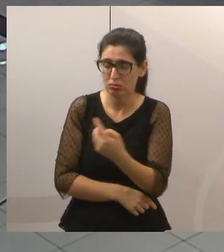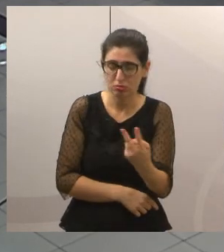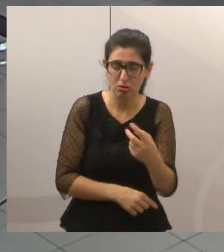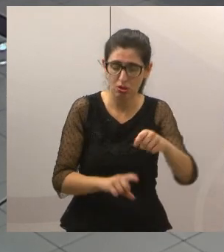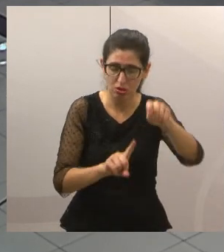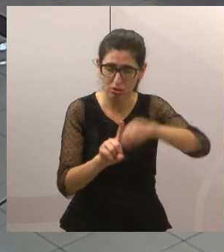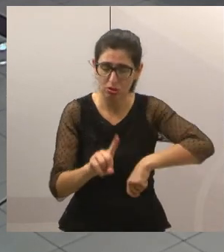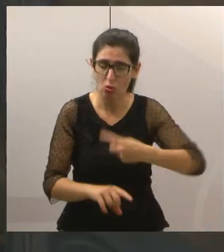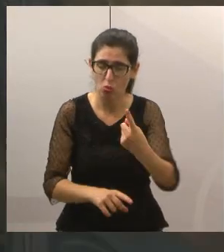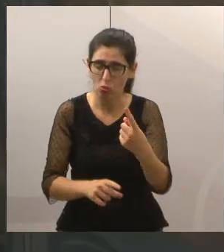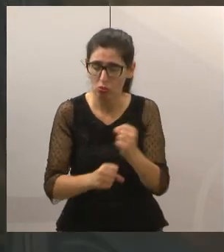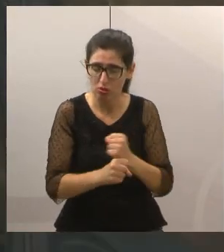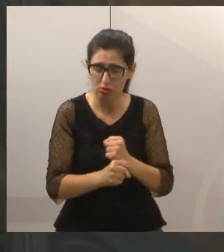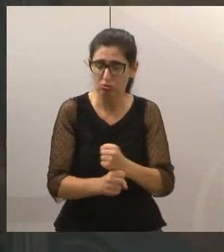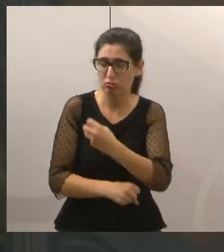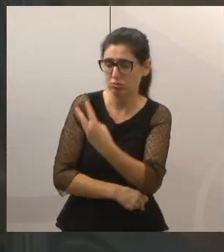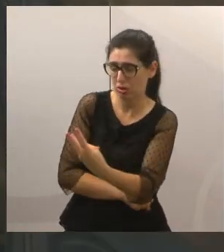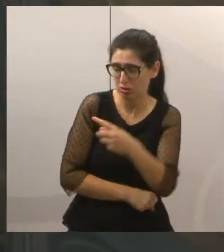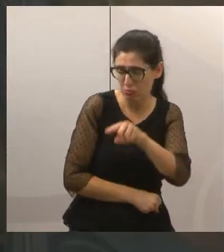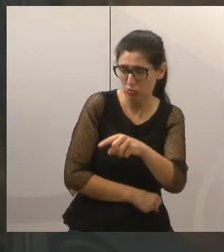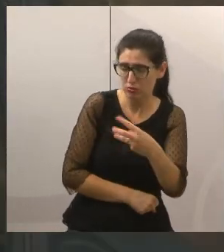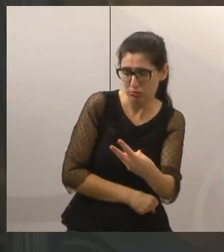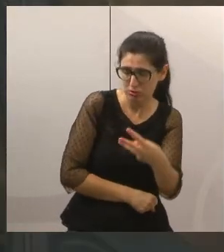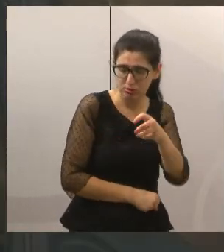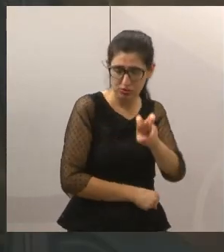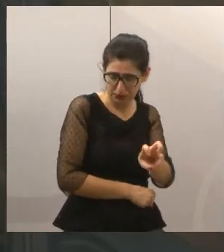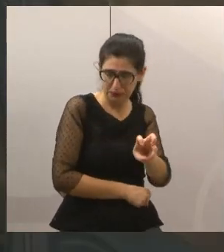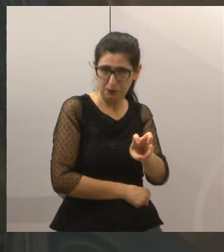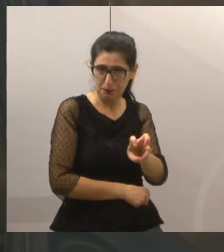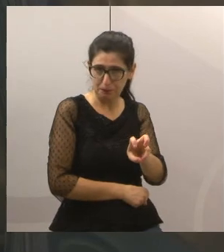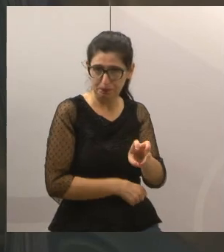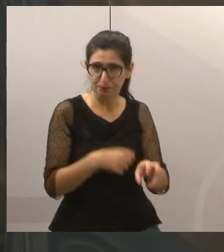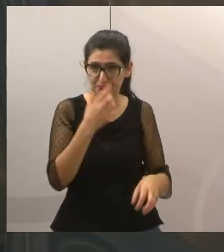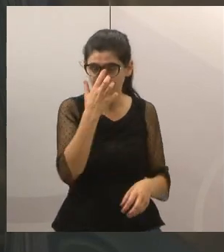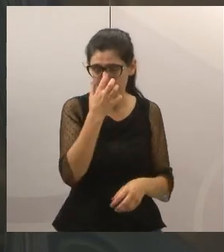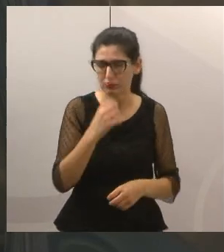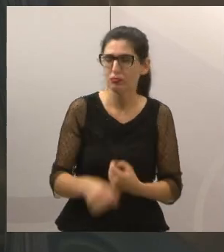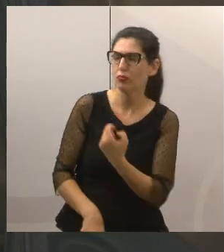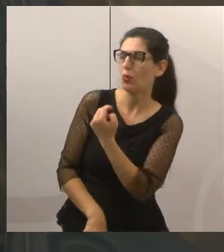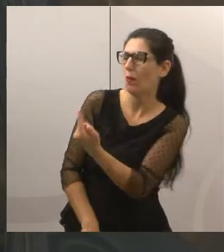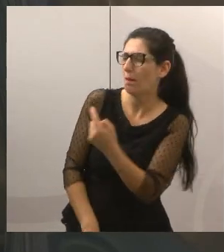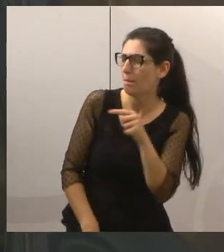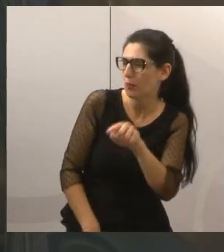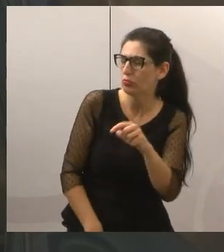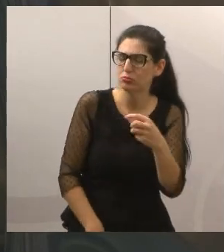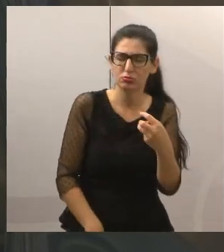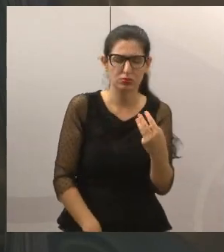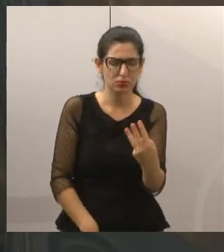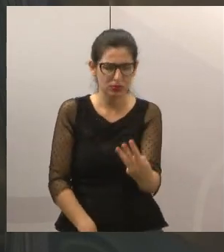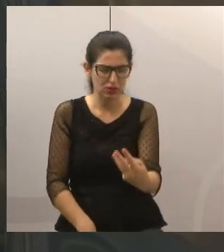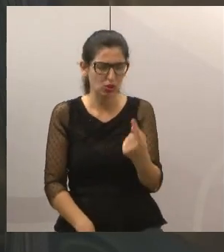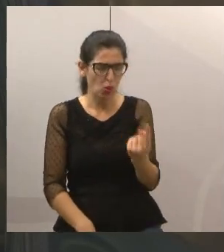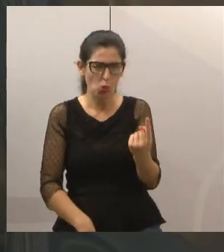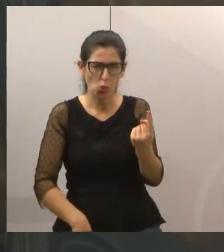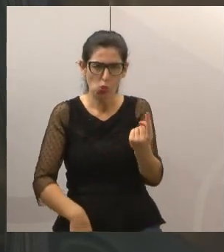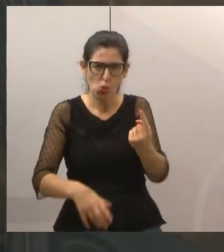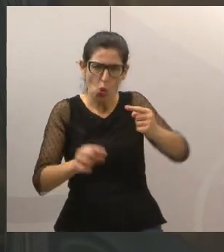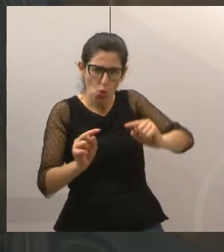inflação, né? Então, com esse aumento que você pôs em números absolutos, chegou a 1,31%, descontado a inflação, então